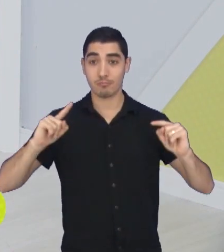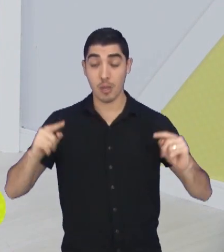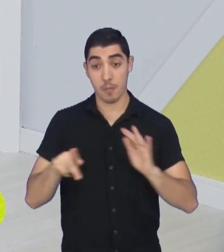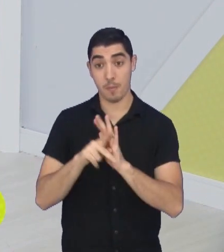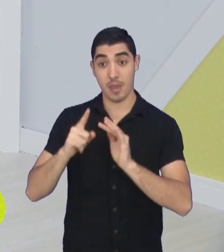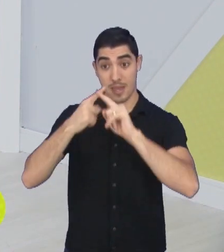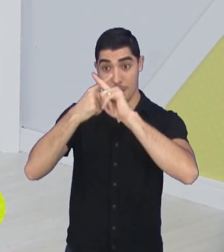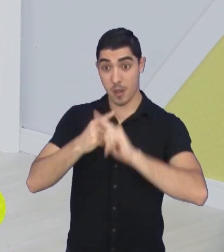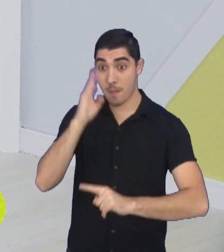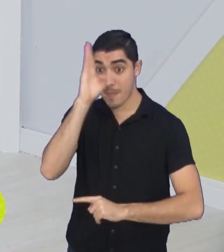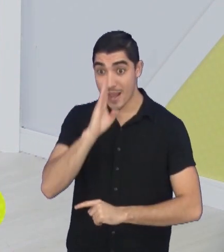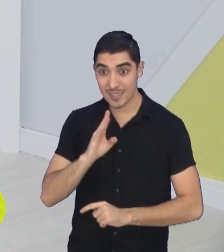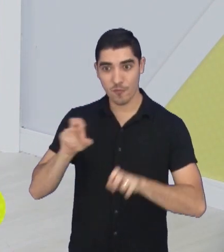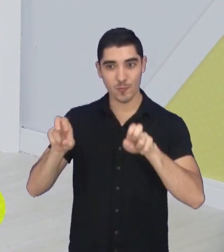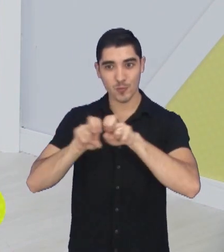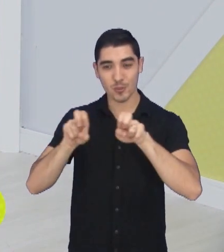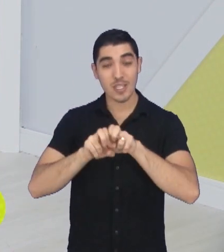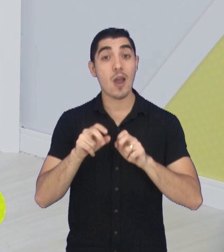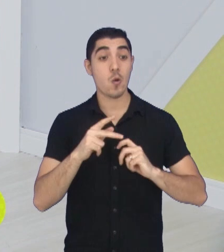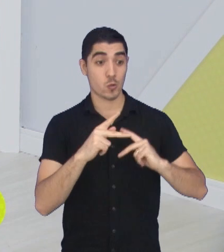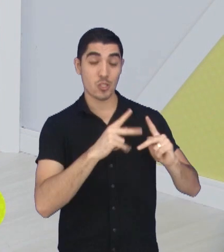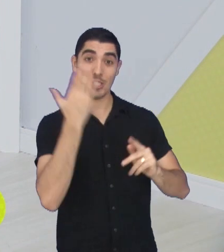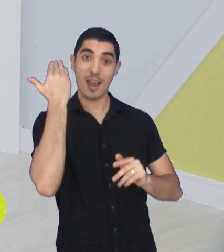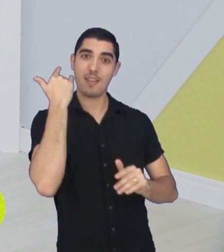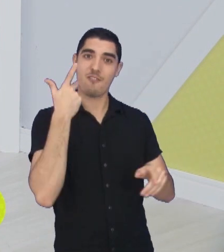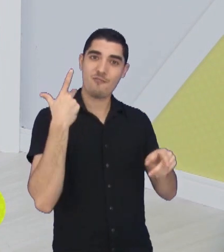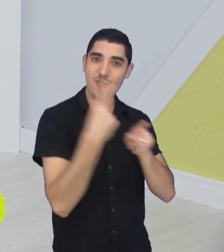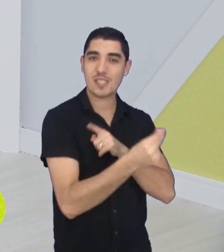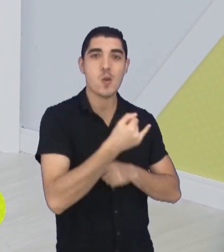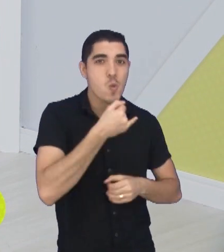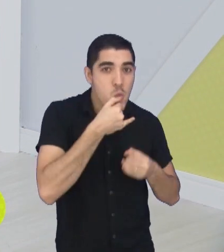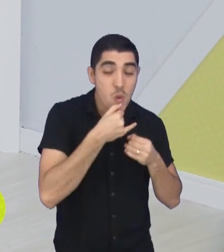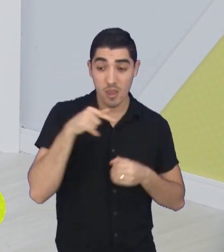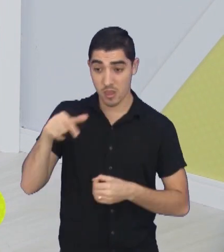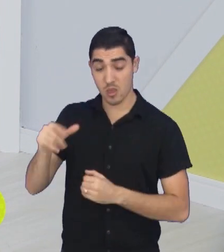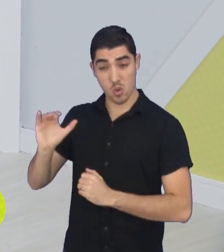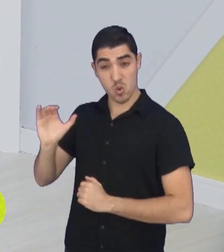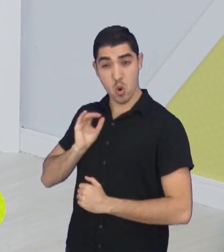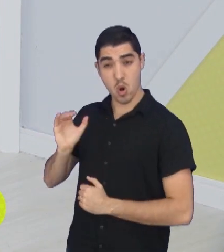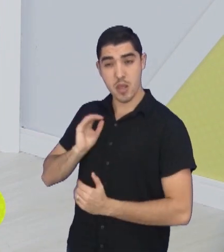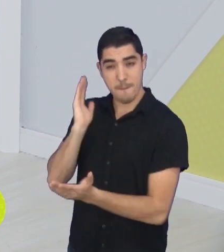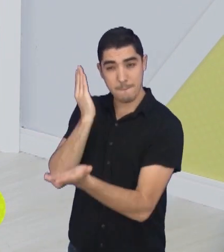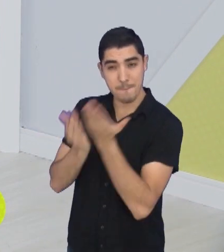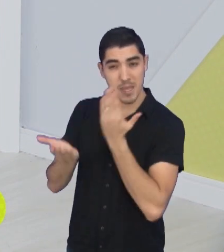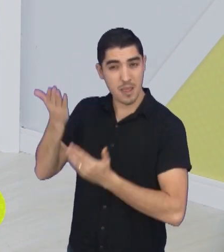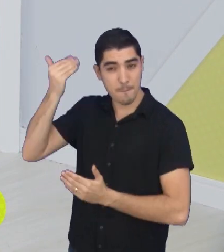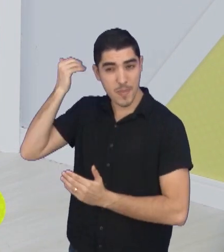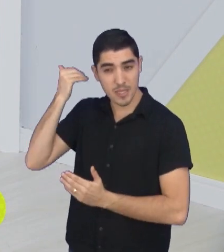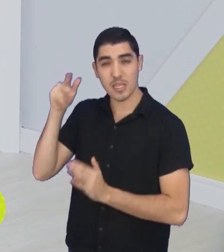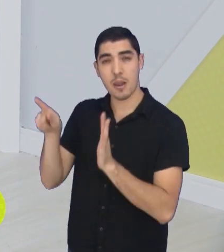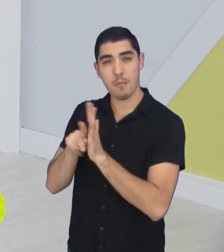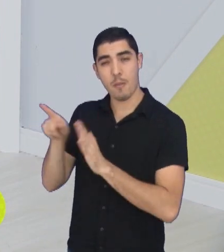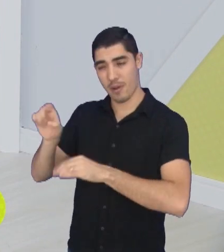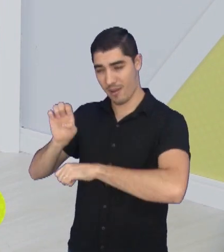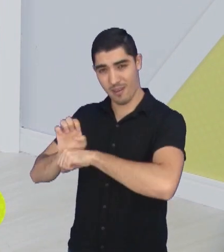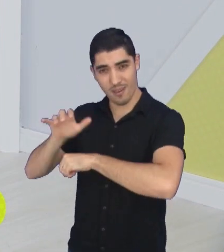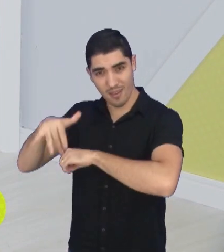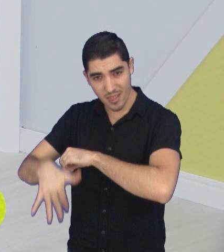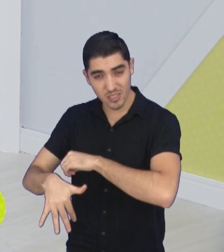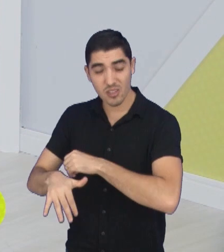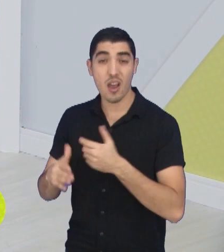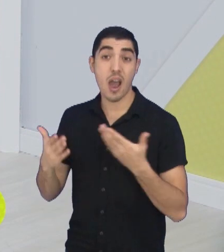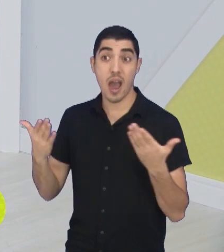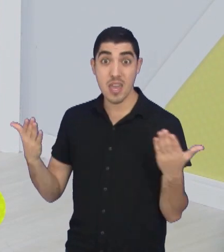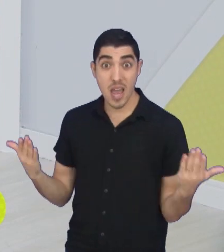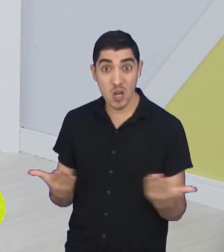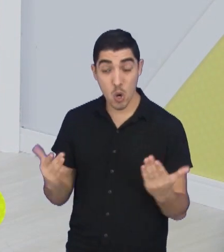Nacional. São José, que vinha de vitória em casa contra o Açueva, e o Corinthians, que vinha de derrota fora contra o Atlântico Erechim. E aí, num